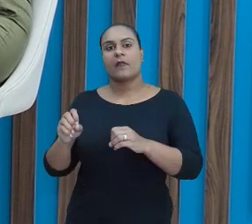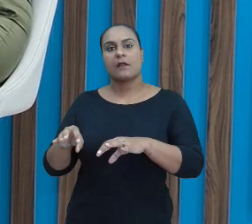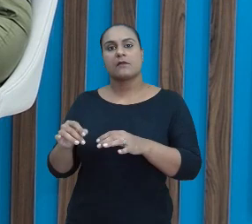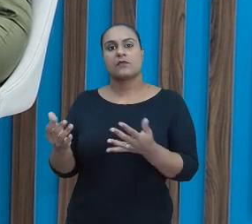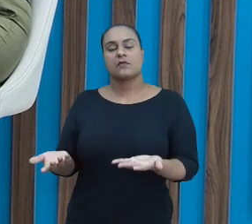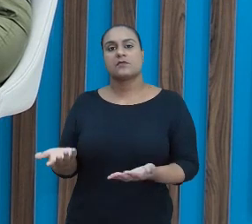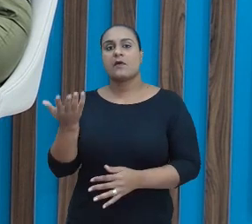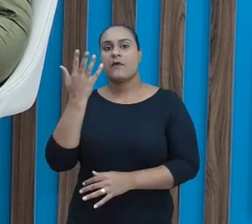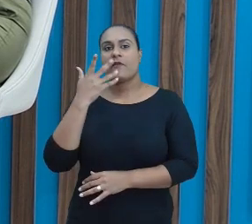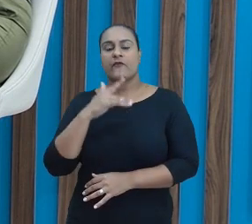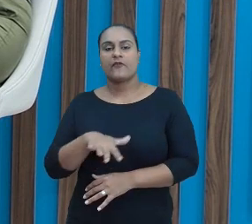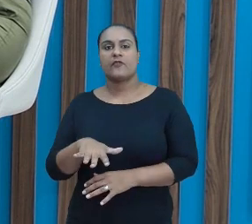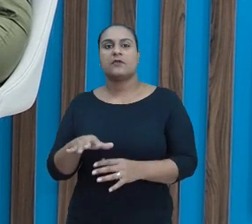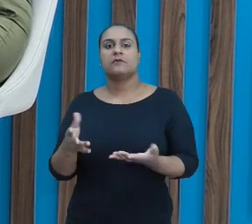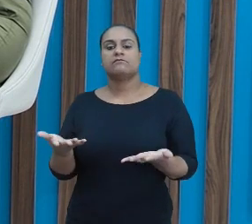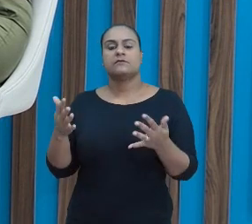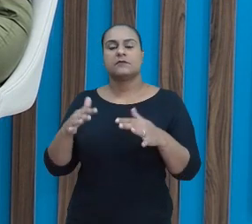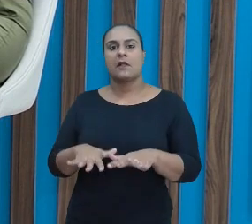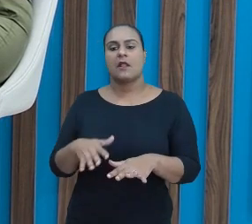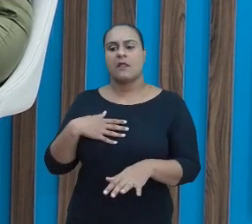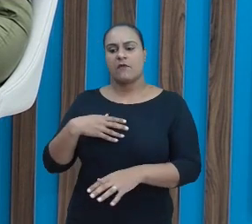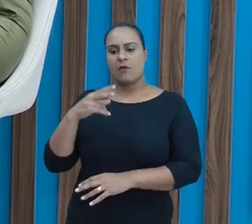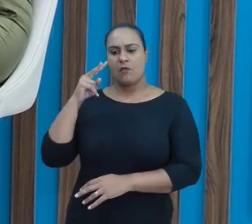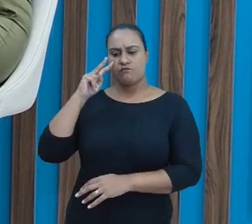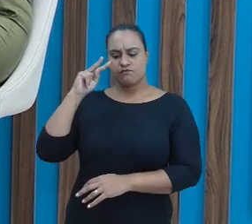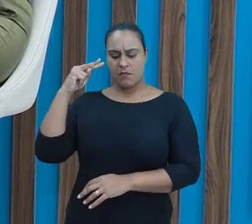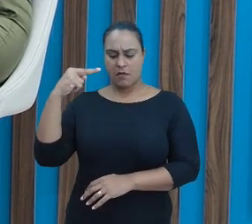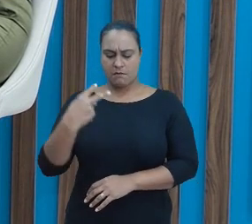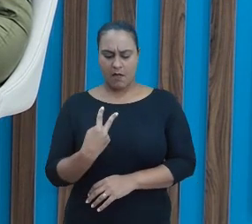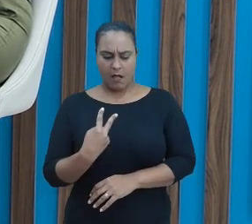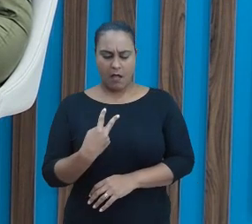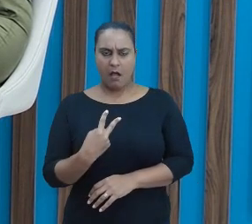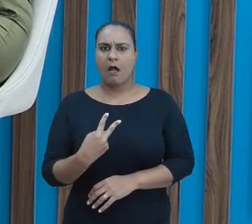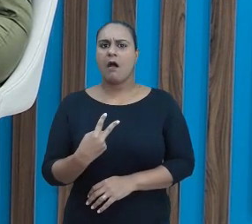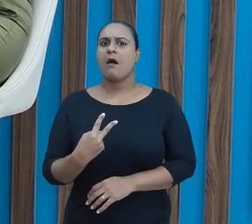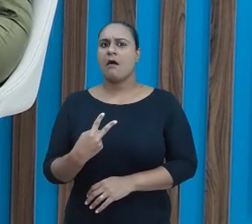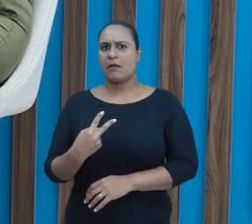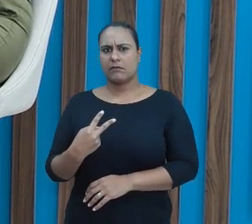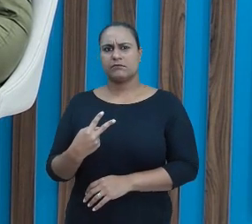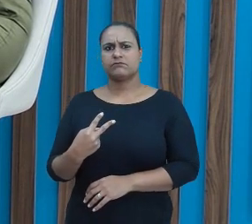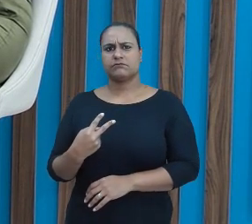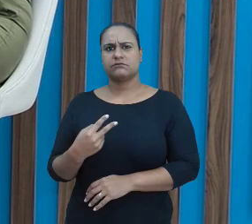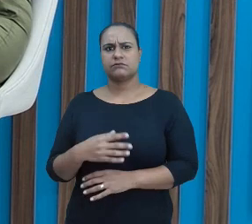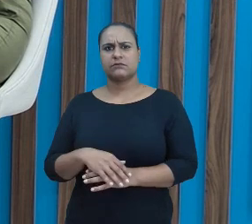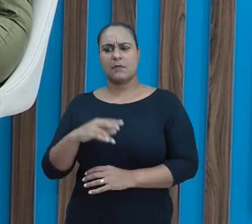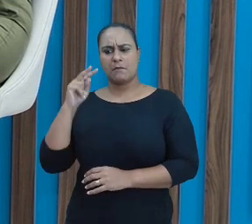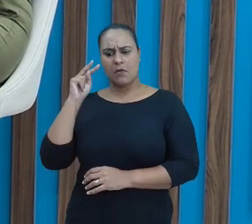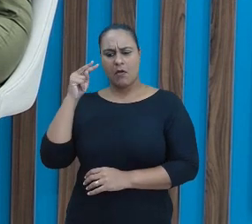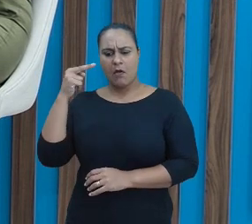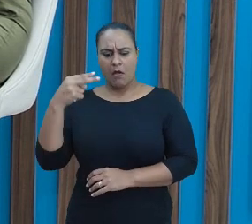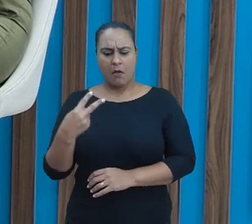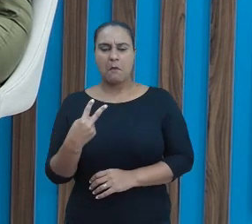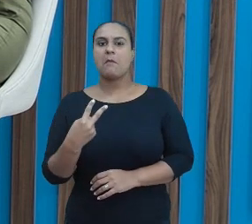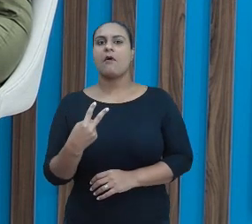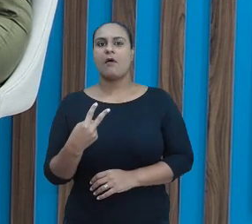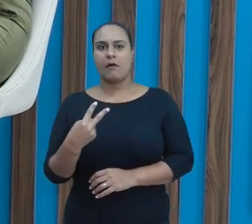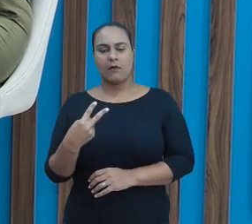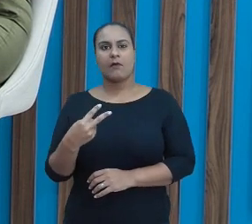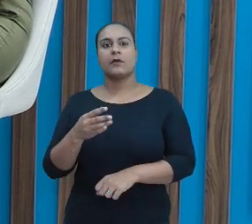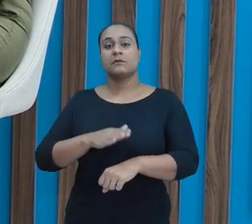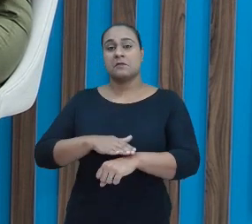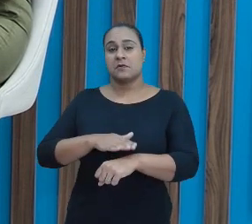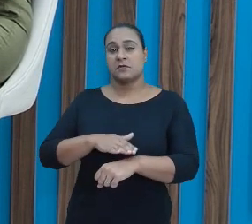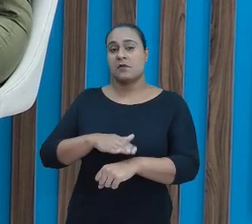convivendo em comum, elas vão se percebendo, né? Crianças até às vezes podem ser espelho, né? Para algumas situações